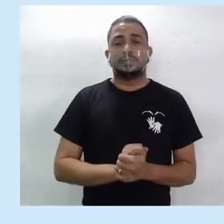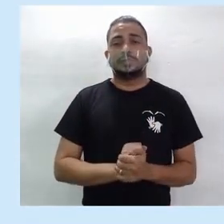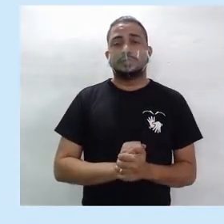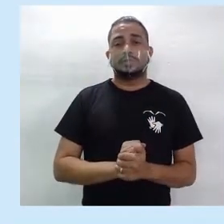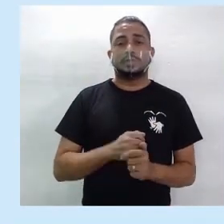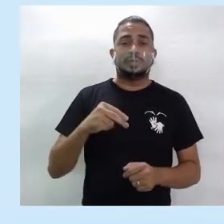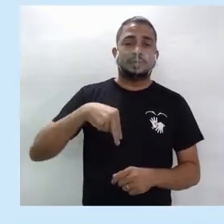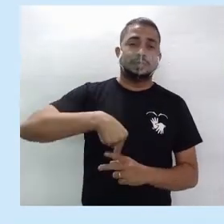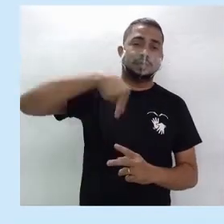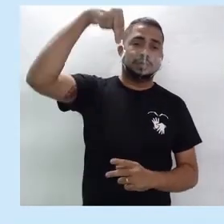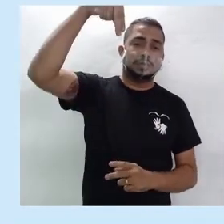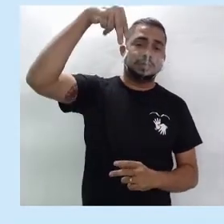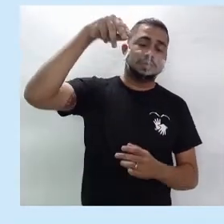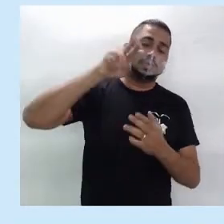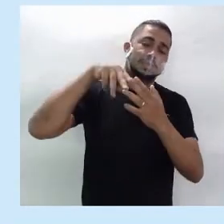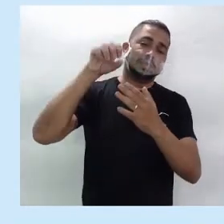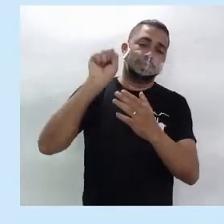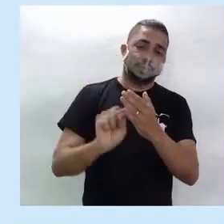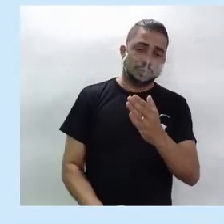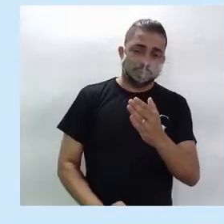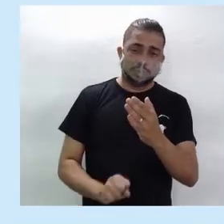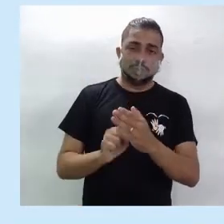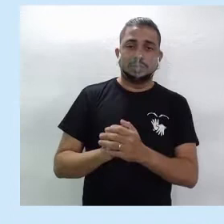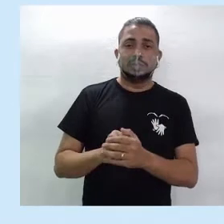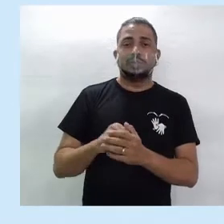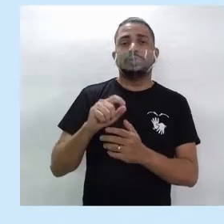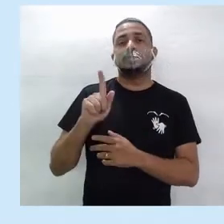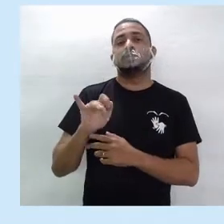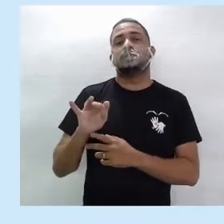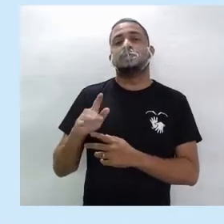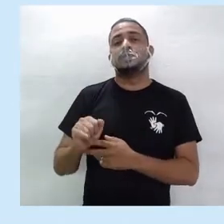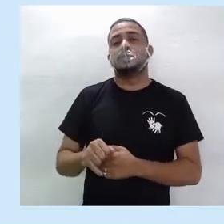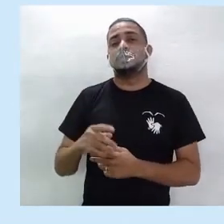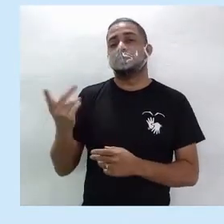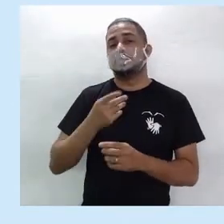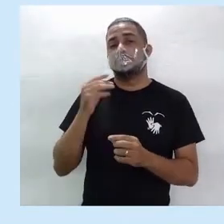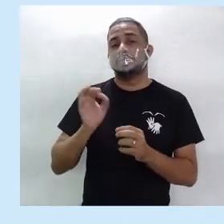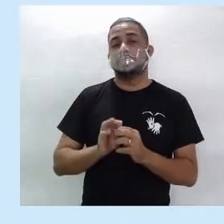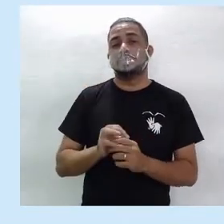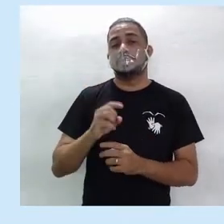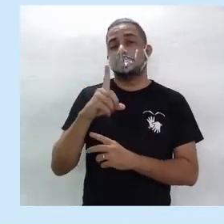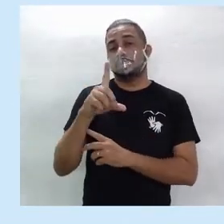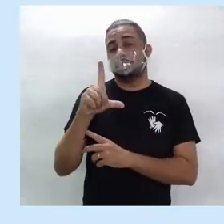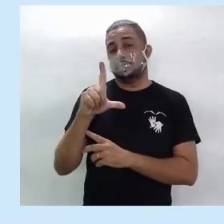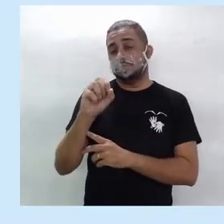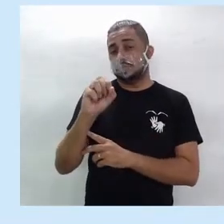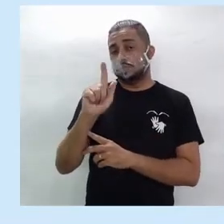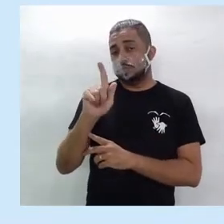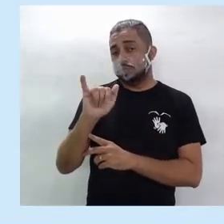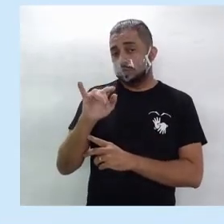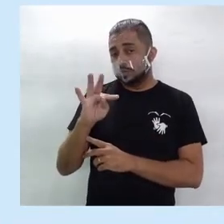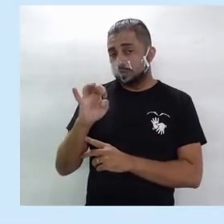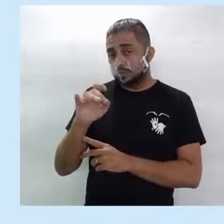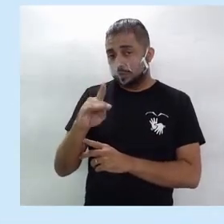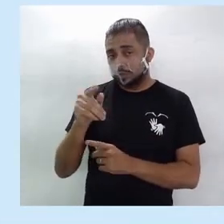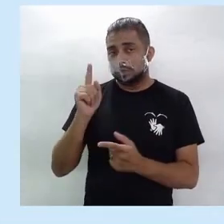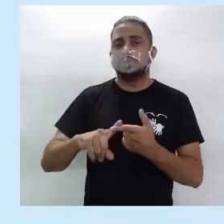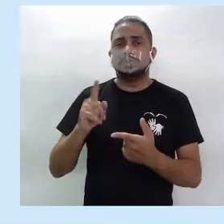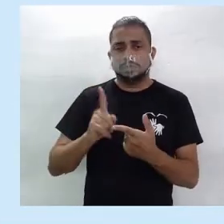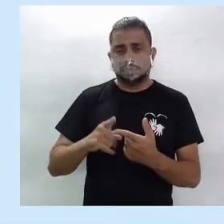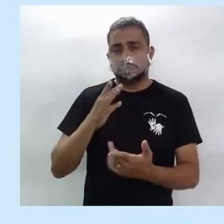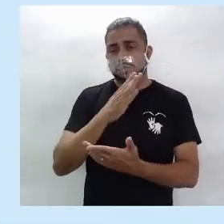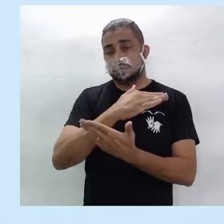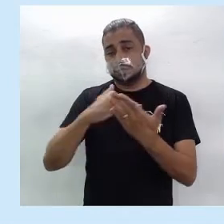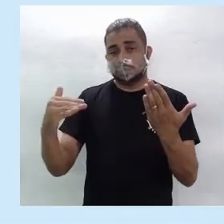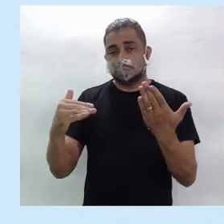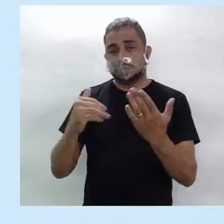Hemisfério norte e hemisfério sul. Quando a gente fala sobre longitude, estamos falando da Terra também cortada,